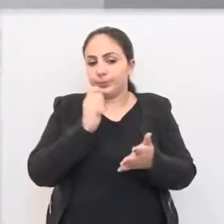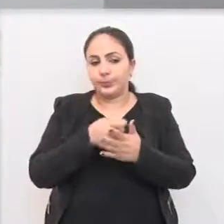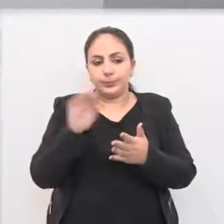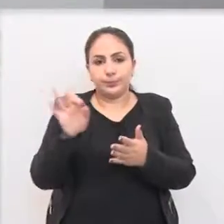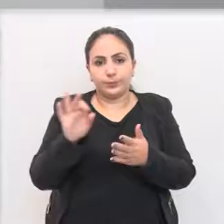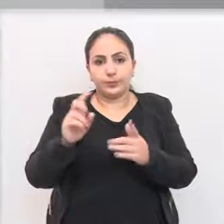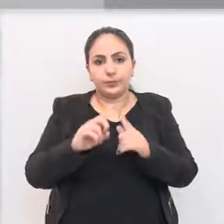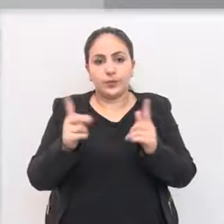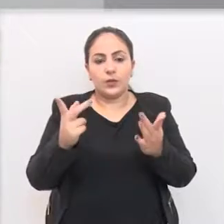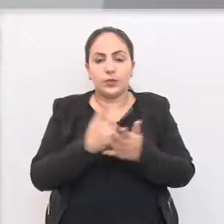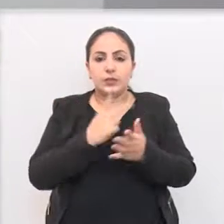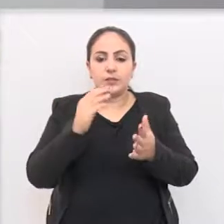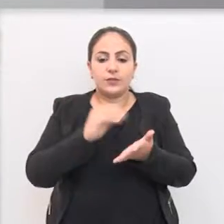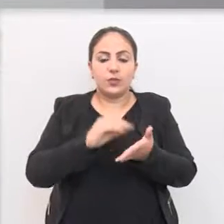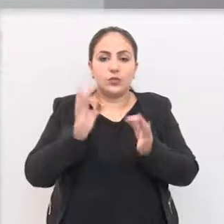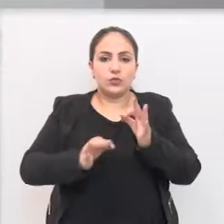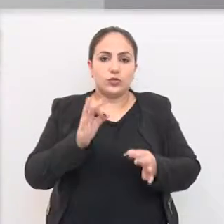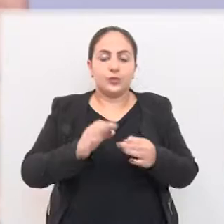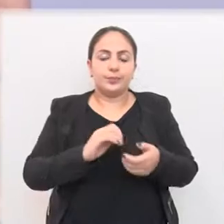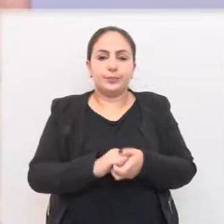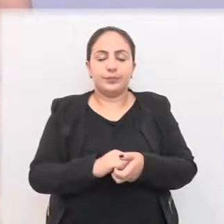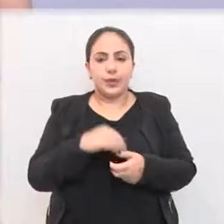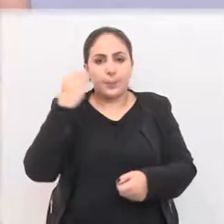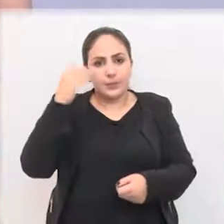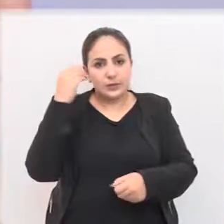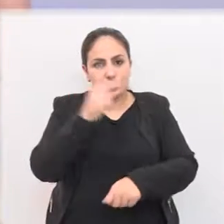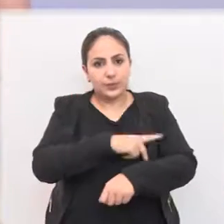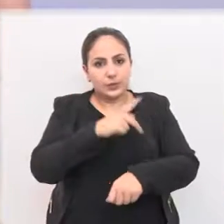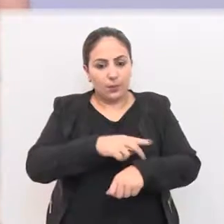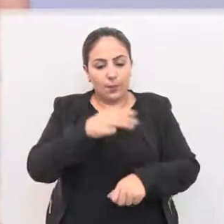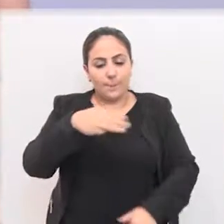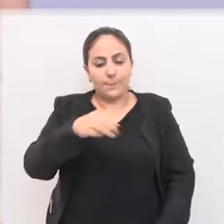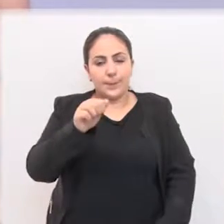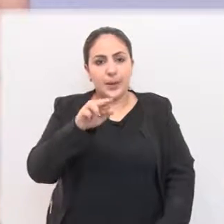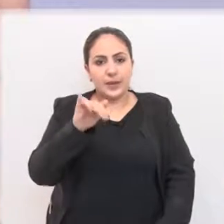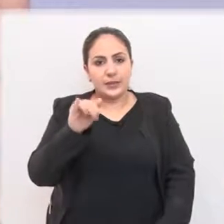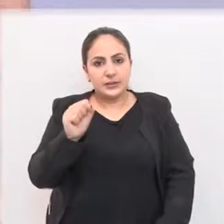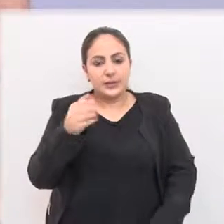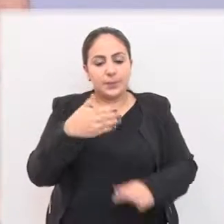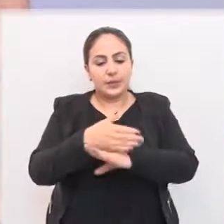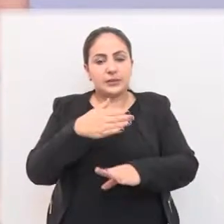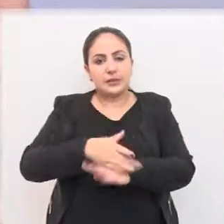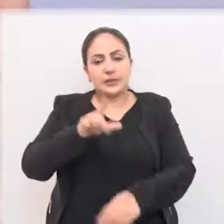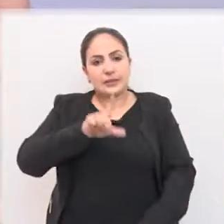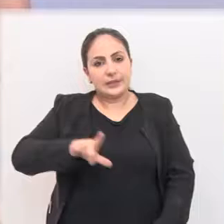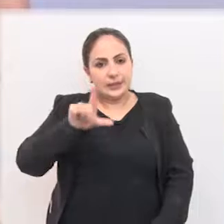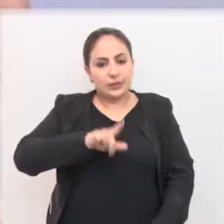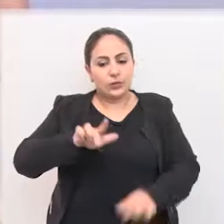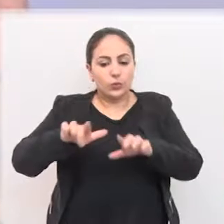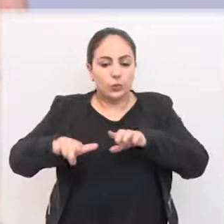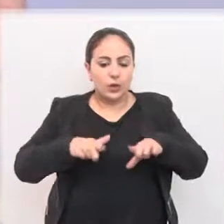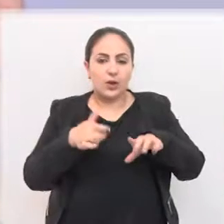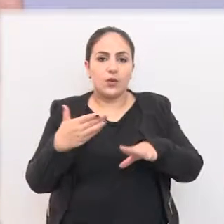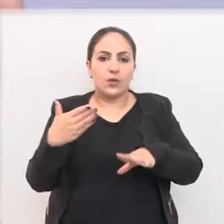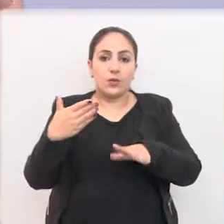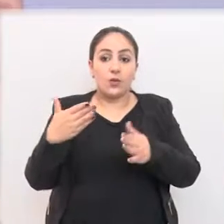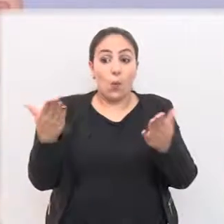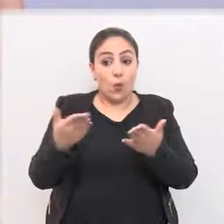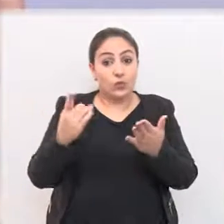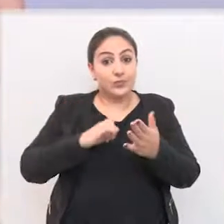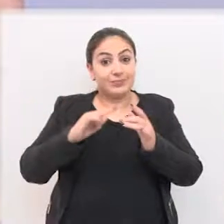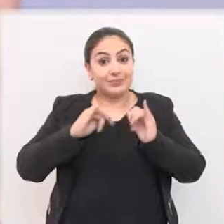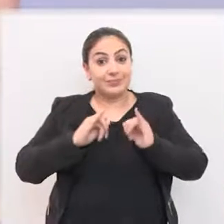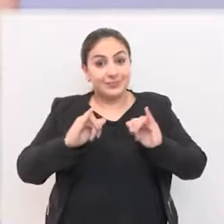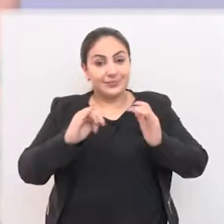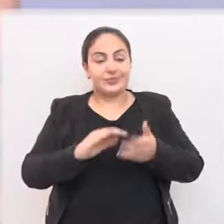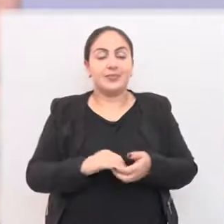estar isentas e não sofrer esse tipo de injustiça. A psicopedagoga Marisa Zílio participa do Literatura Local, que vai ao